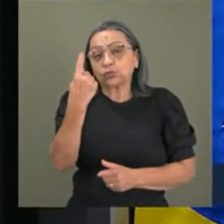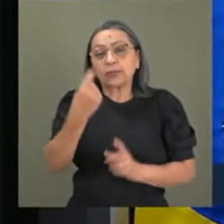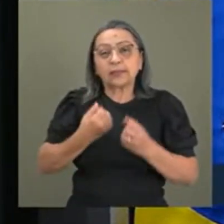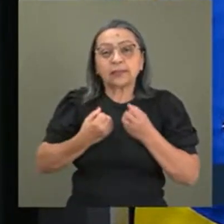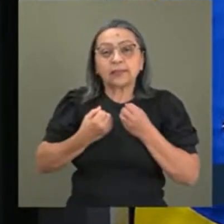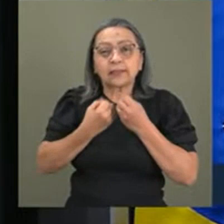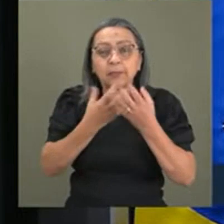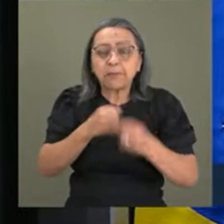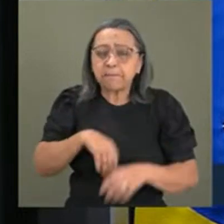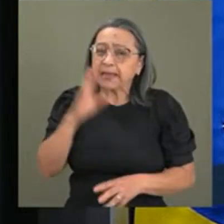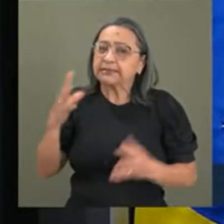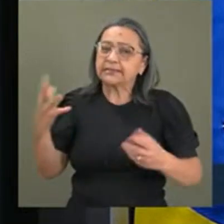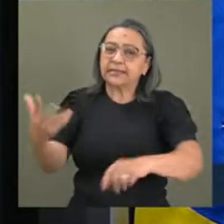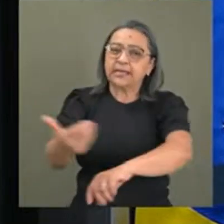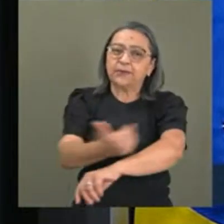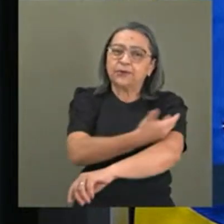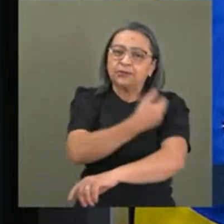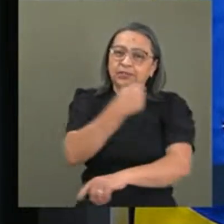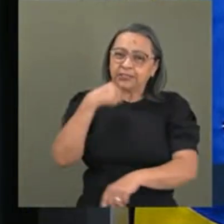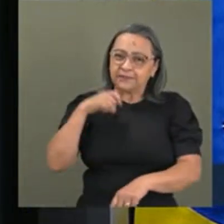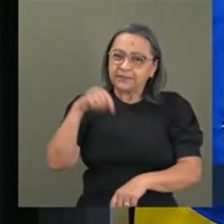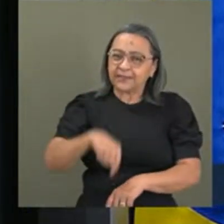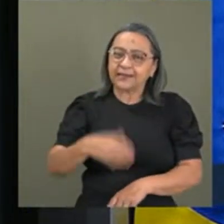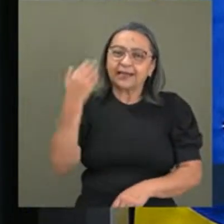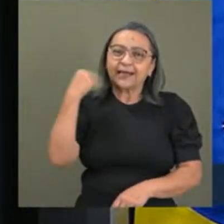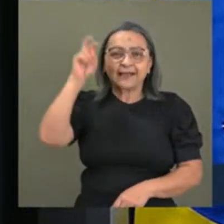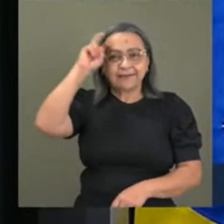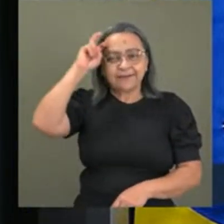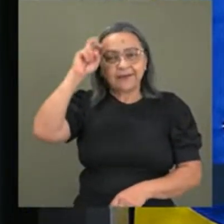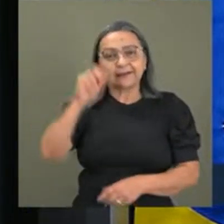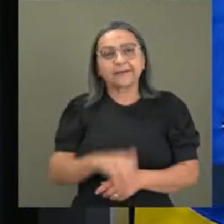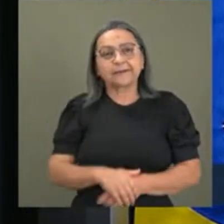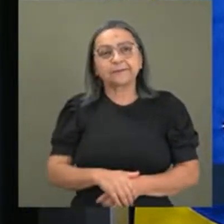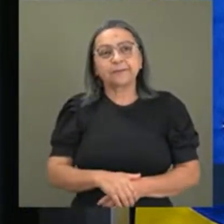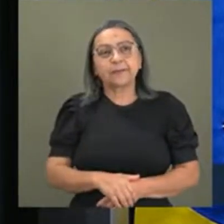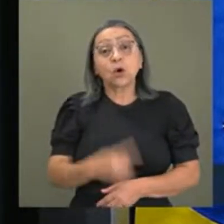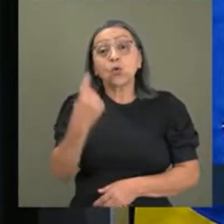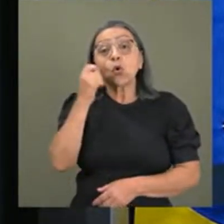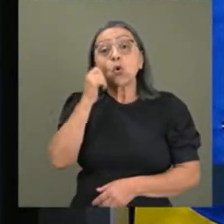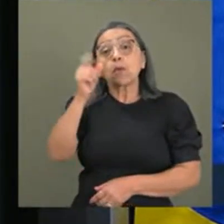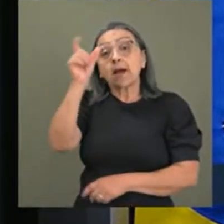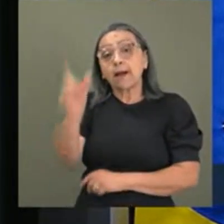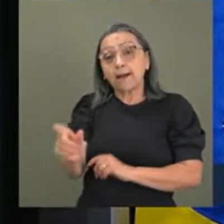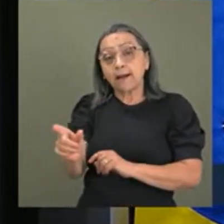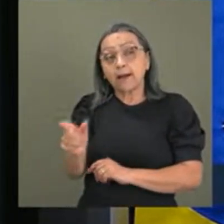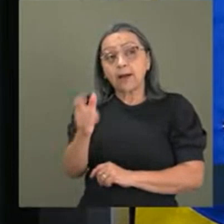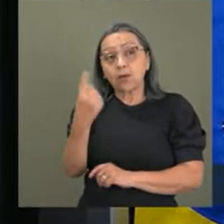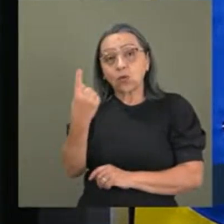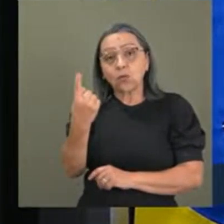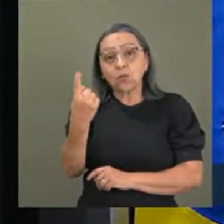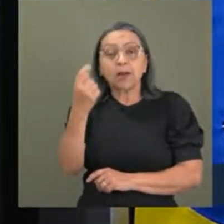tarde inesquecível da quinta-feira, na sessão de debates. Foi uma mãe